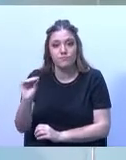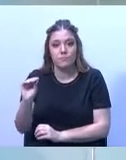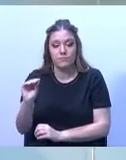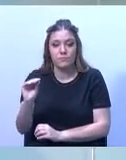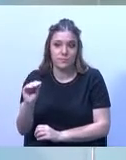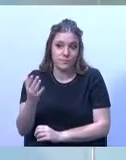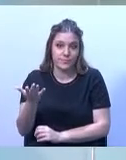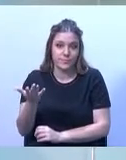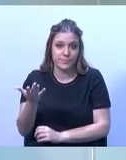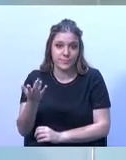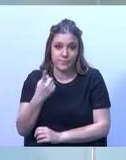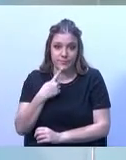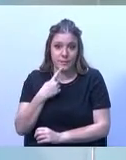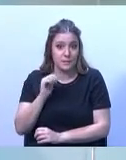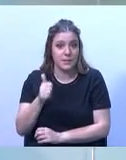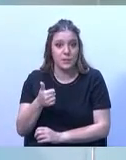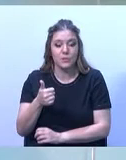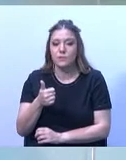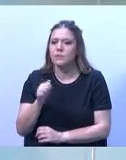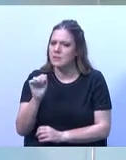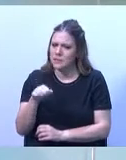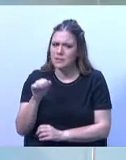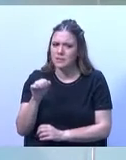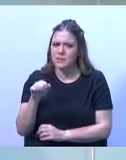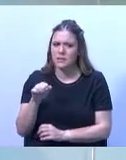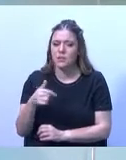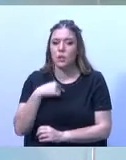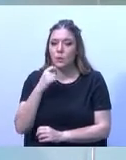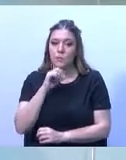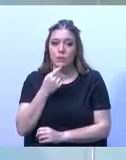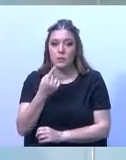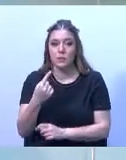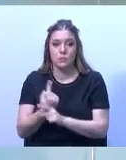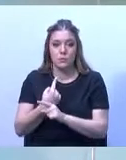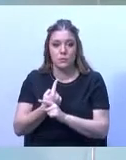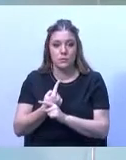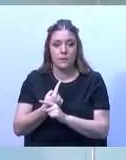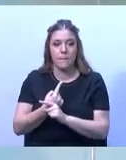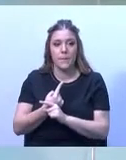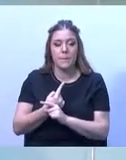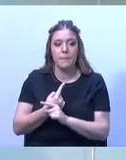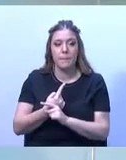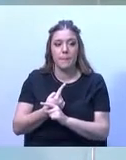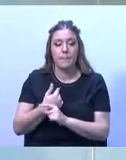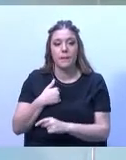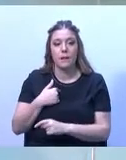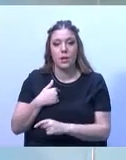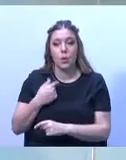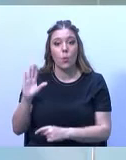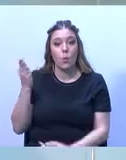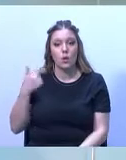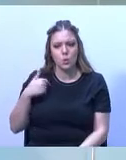noutro sentido. Entende isso, não é, Sr. Vasco? Não, exato. Eu posso acrescentar um pormenor que eu em